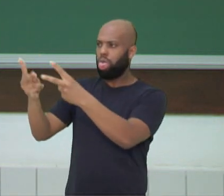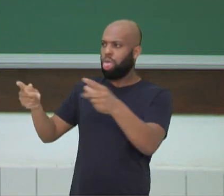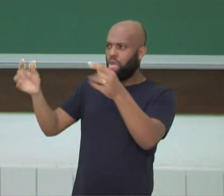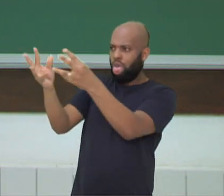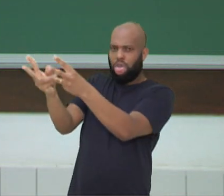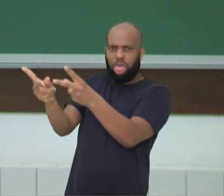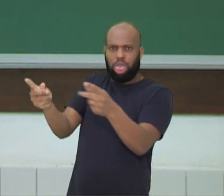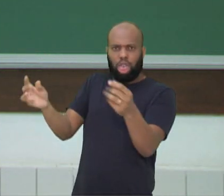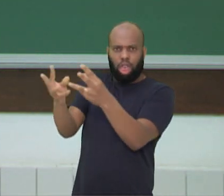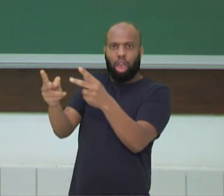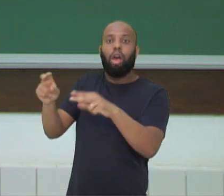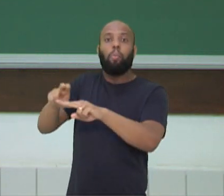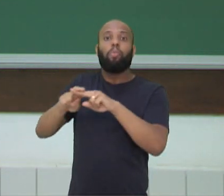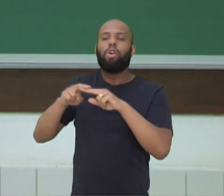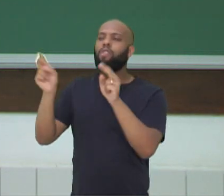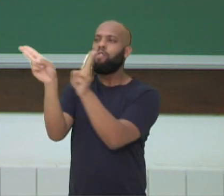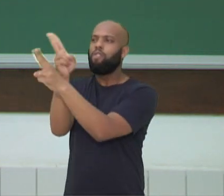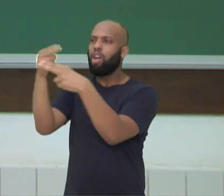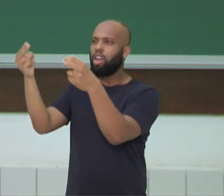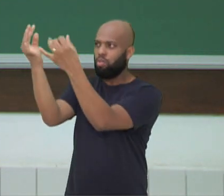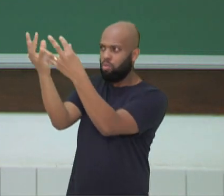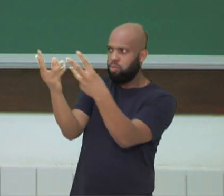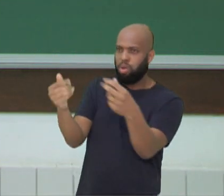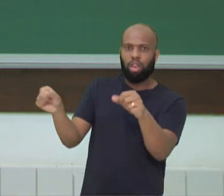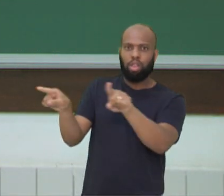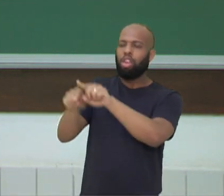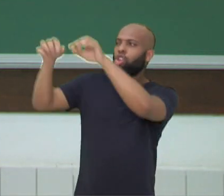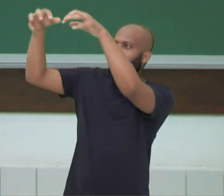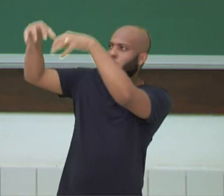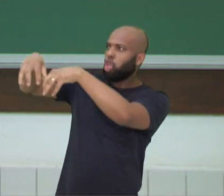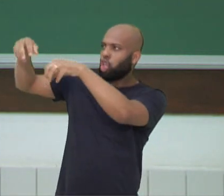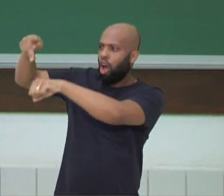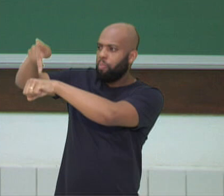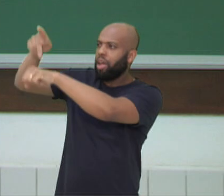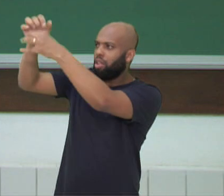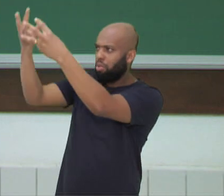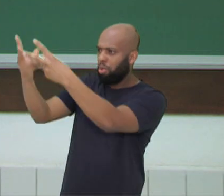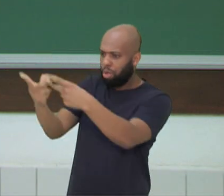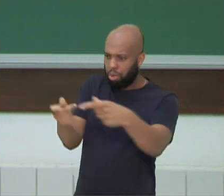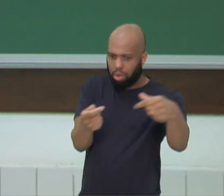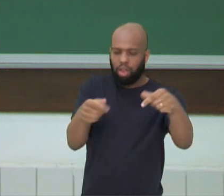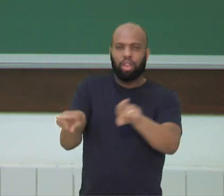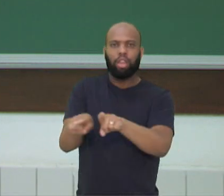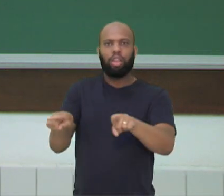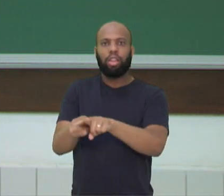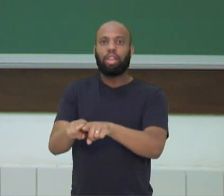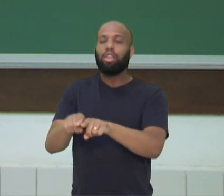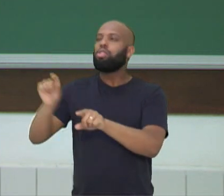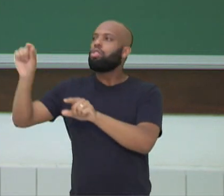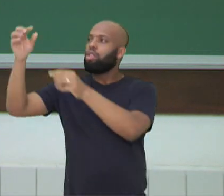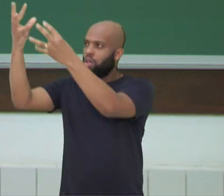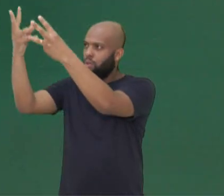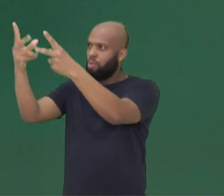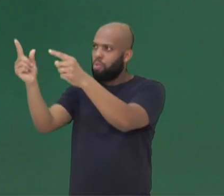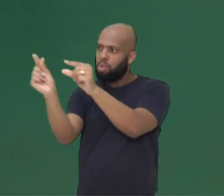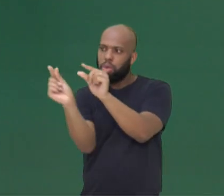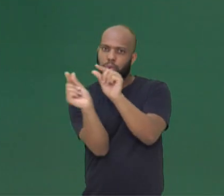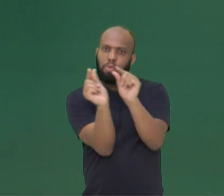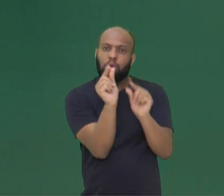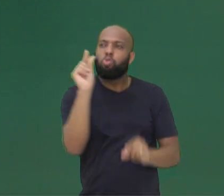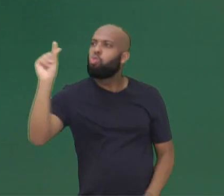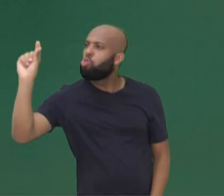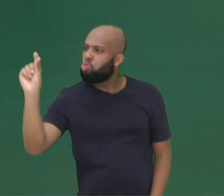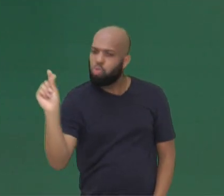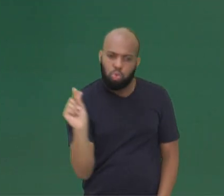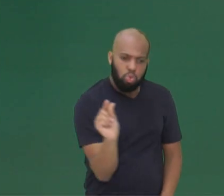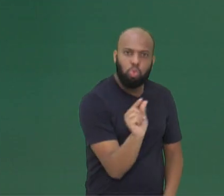o vento, eu tenho a chuva, eu tenho as condições do ambiente. E esses pedaços, esses